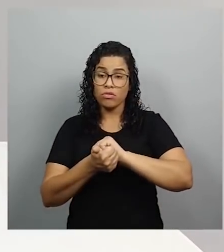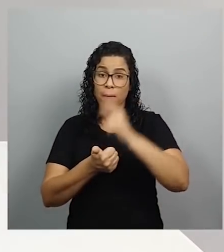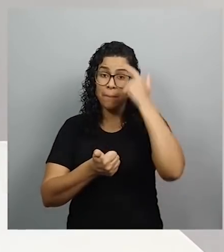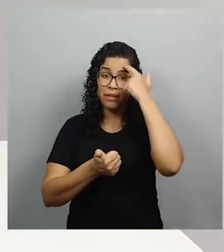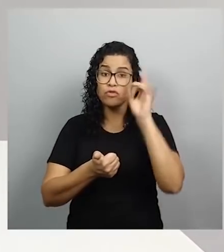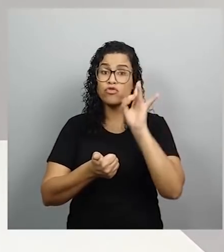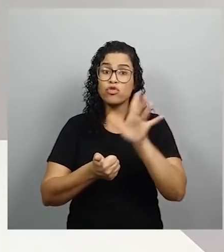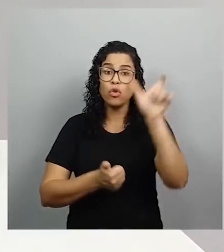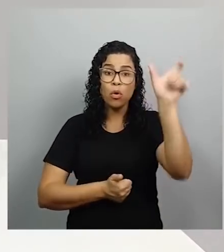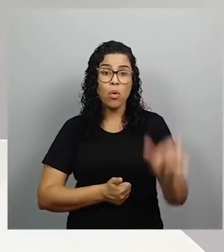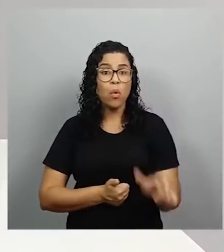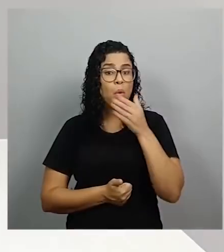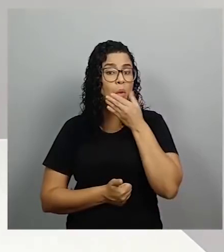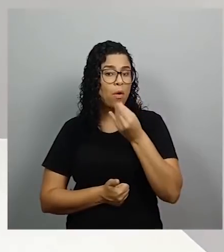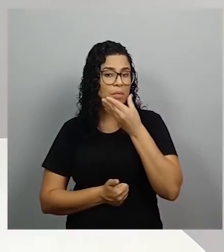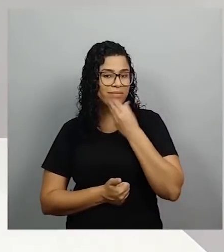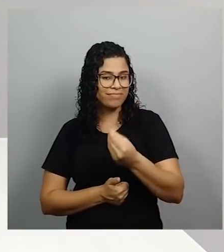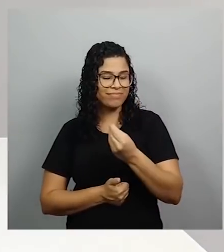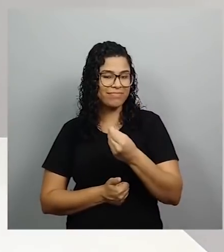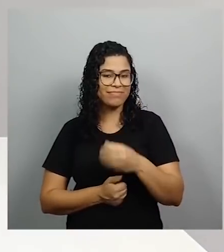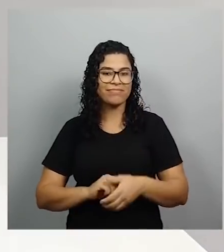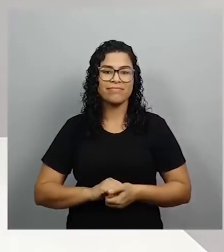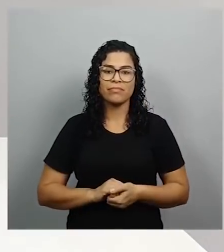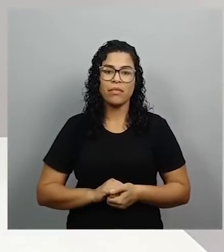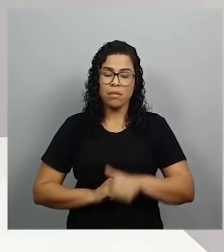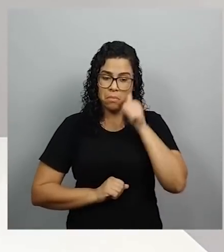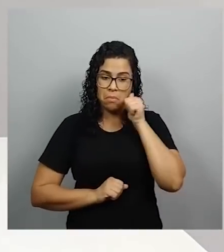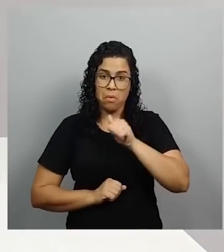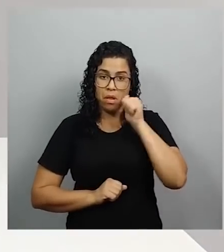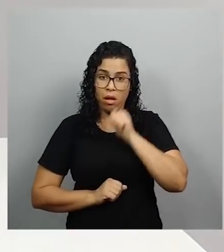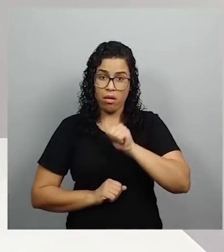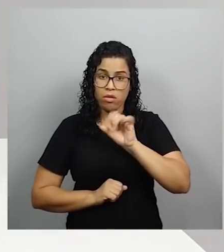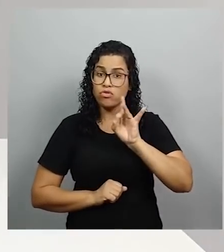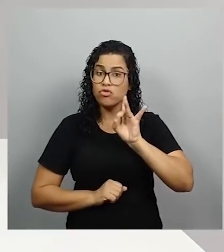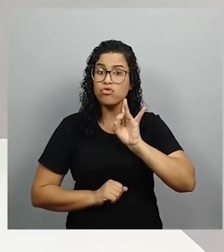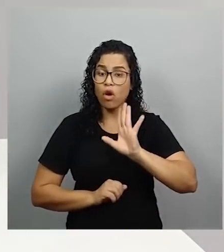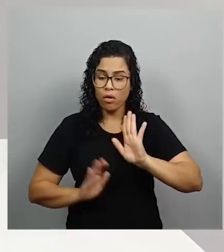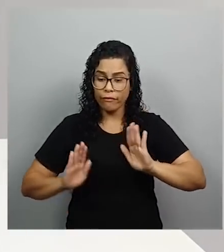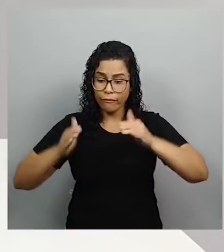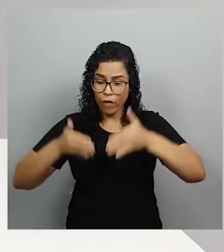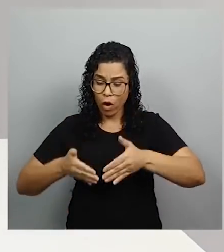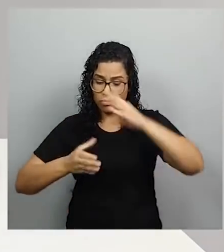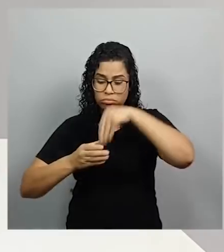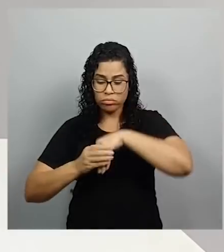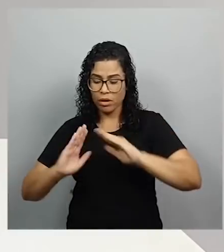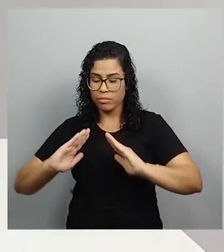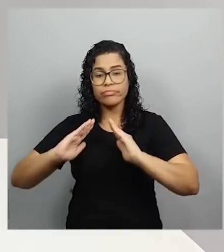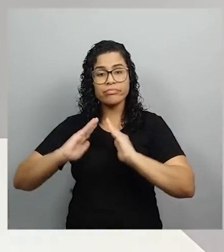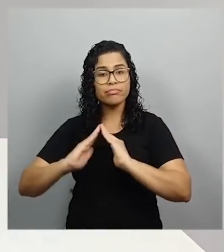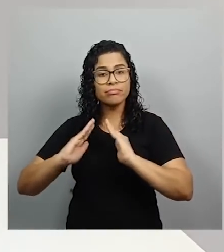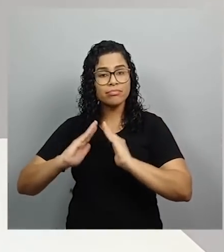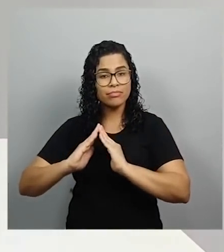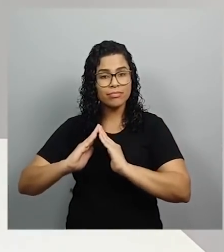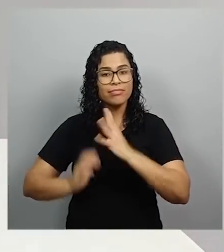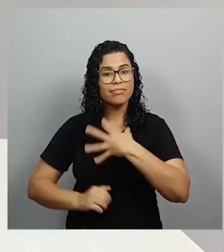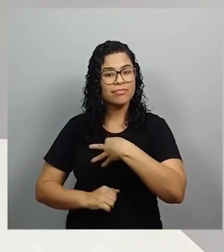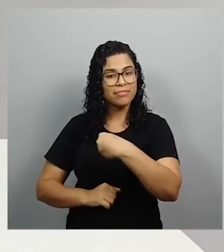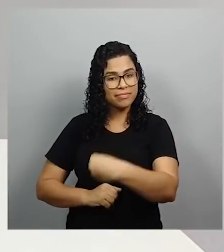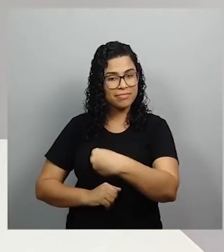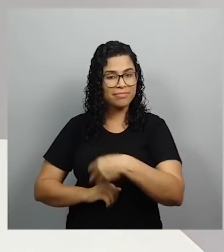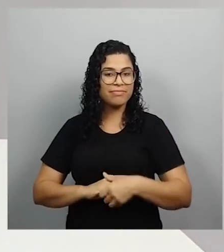eram atribuídas somente ao sexo masculino. Às mulheres, cabia dedicarem-se à vida doméstica e aos